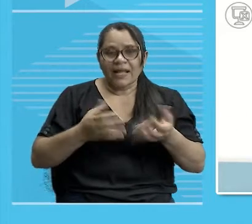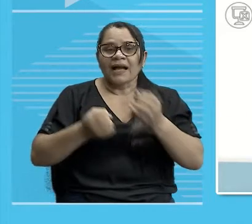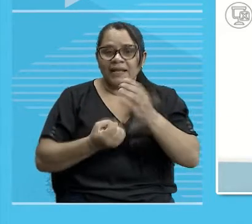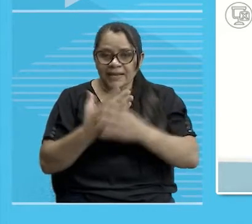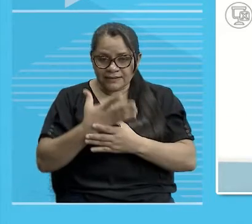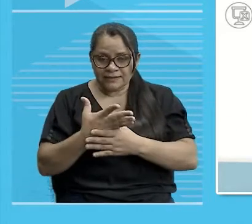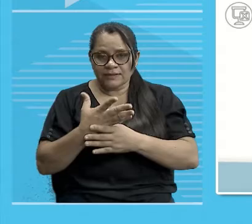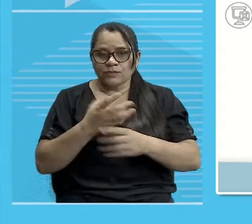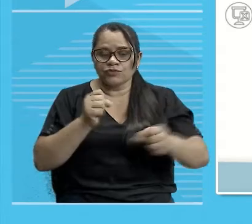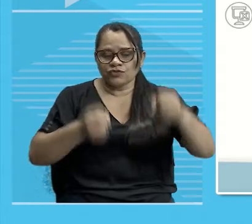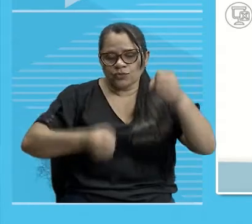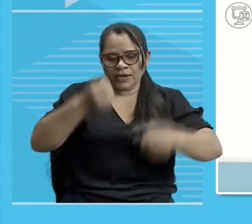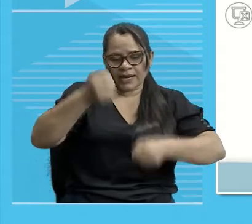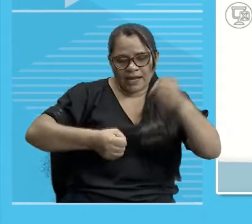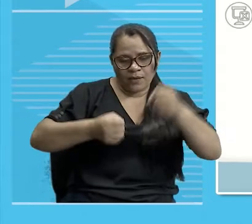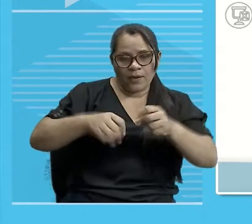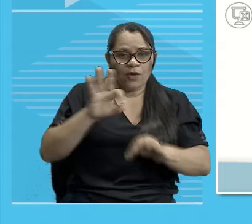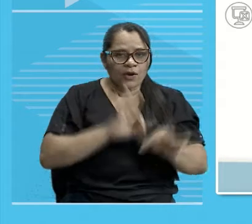robôs